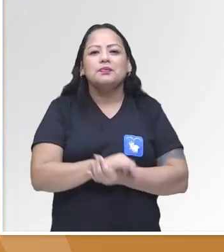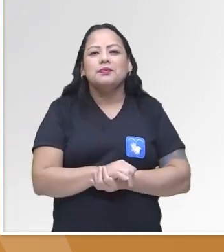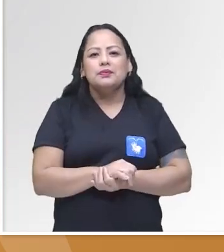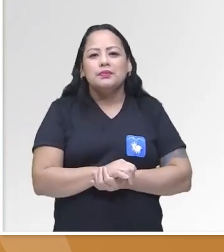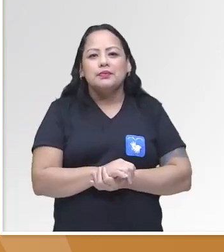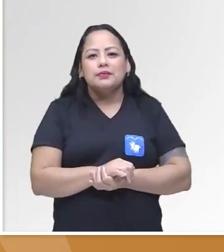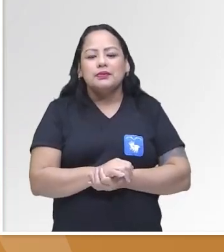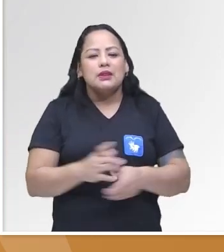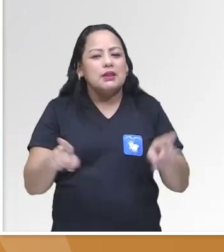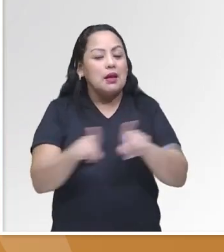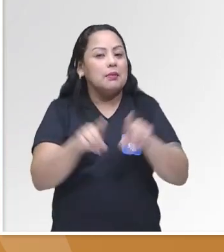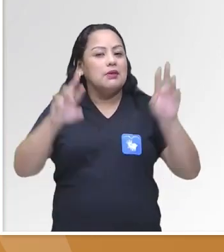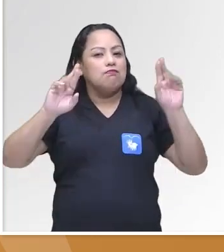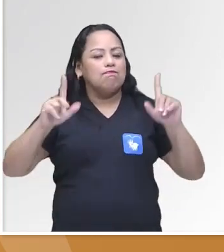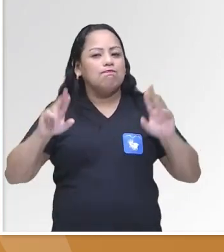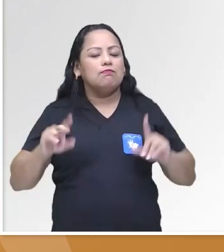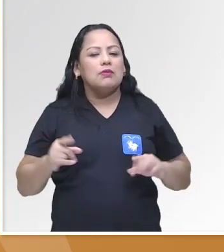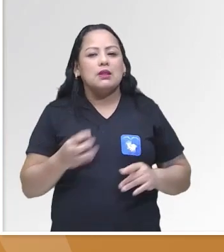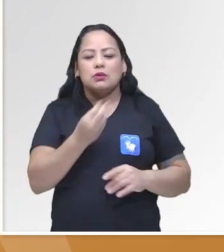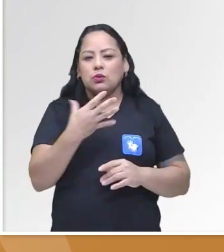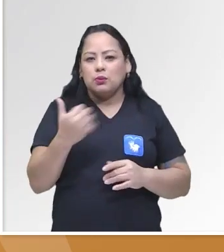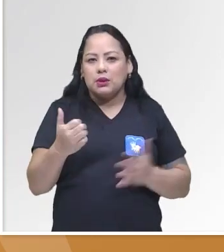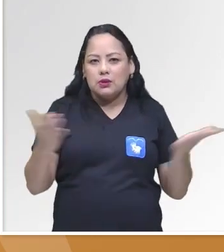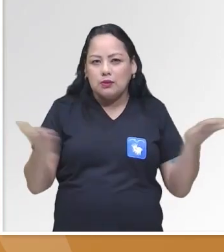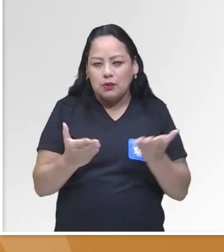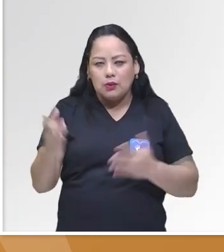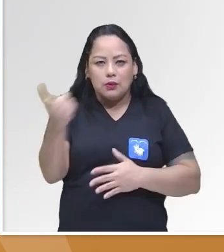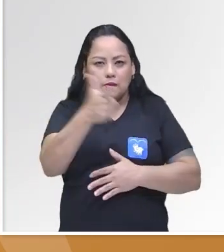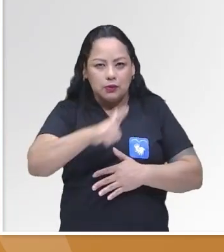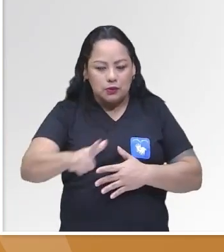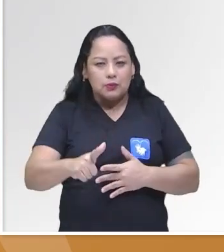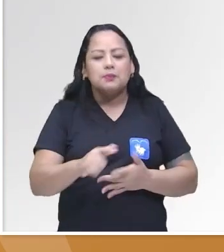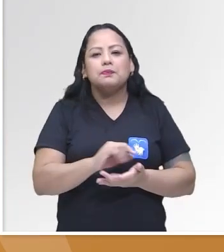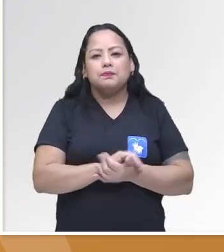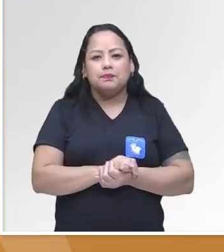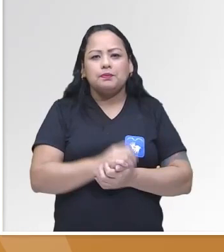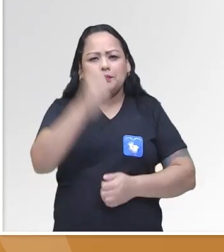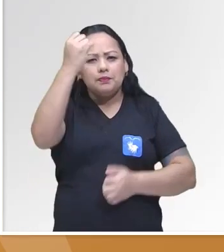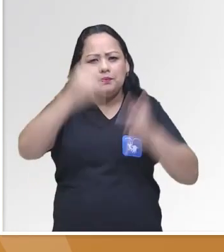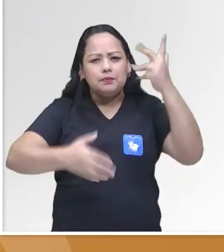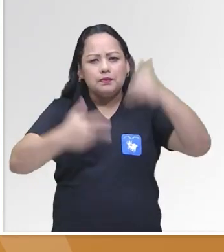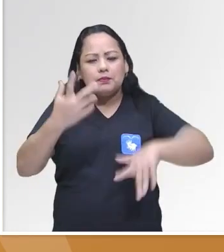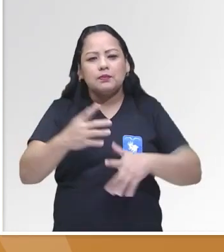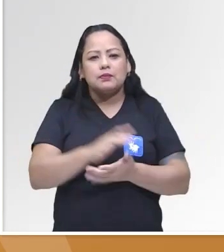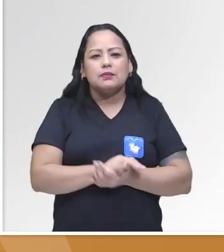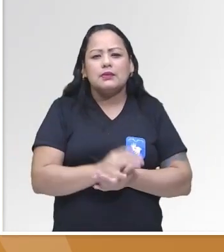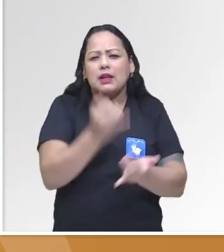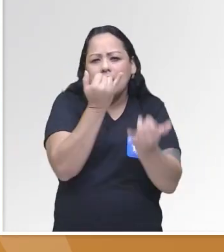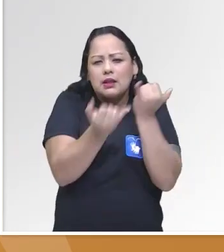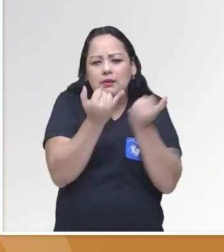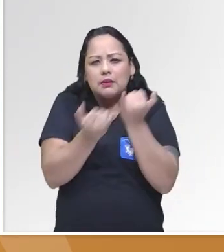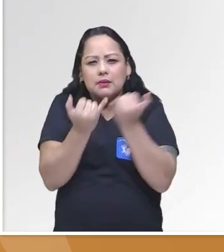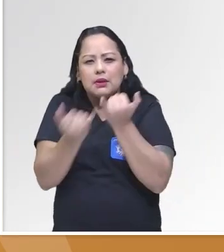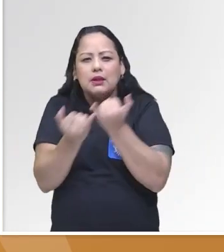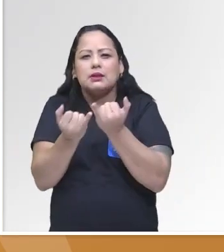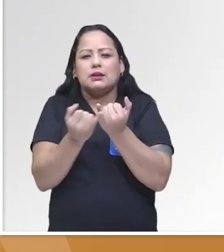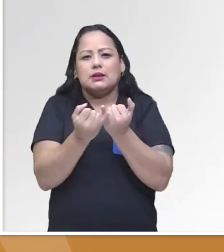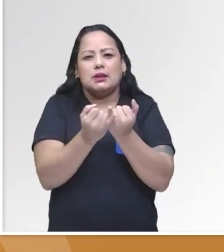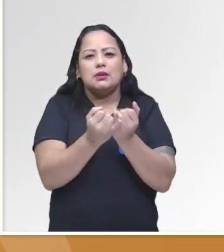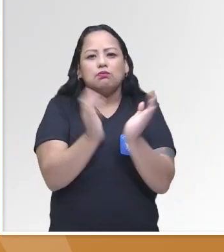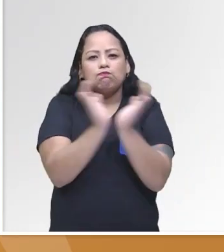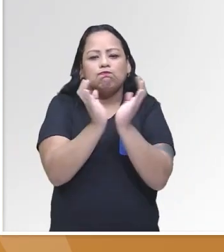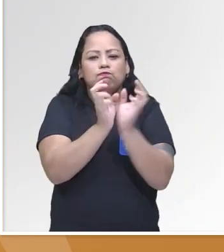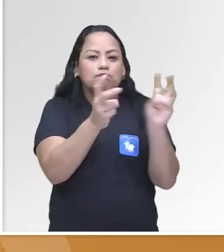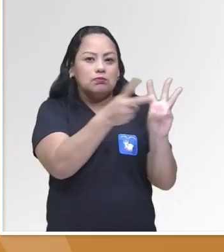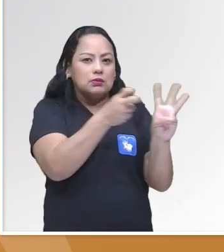lugares, também diferenciada. Tudo bem? Então, nós vamos continuar agora falando dessas semelhanças entre os indígenas. Vocês